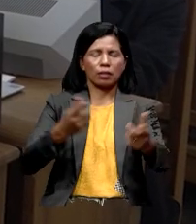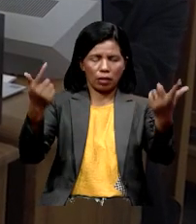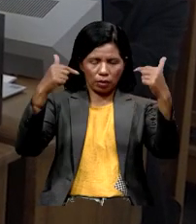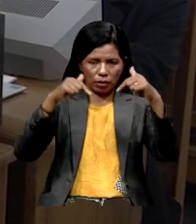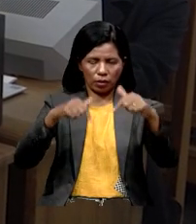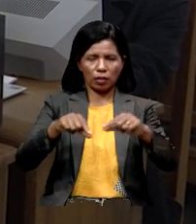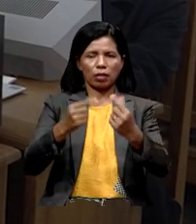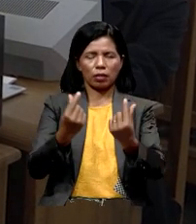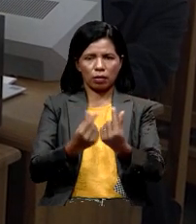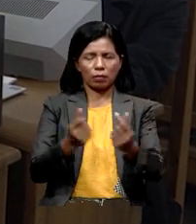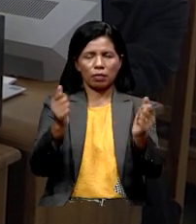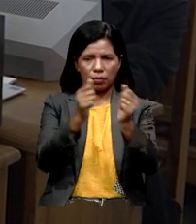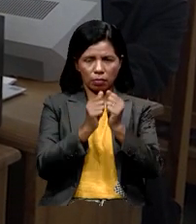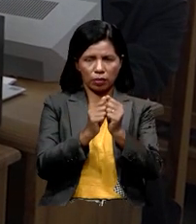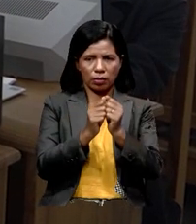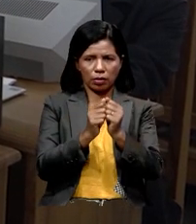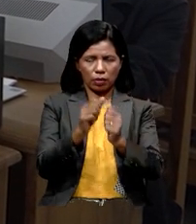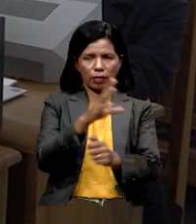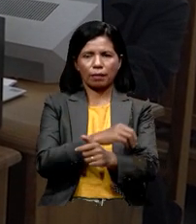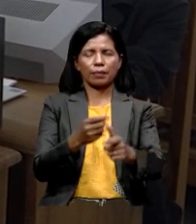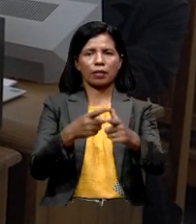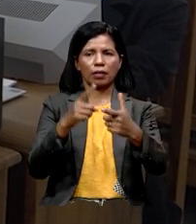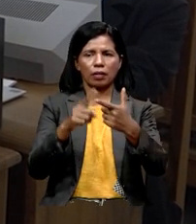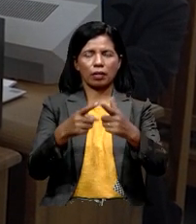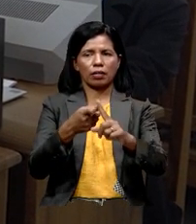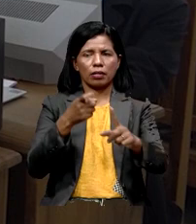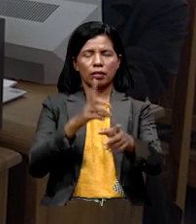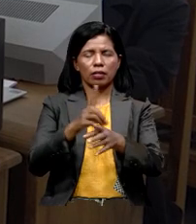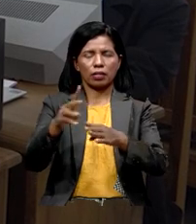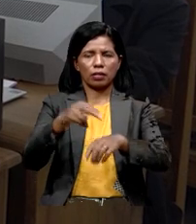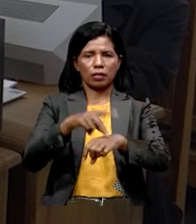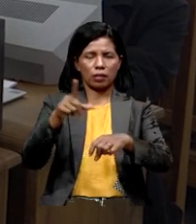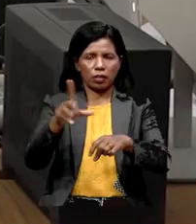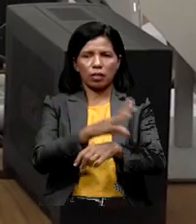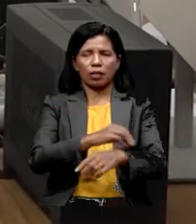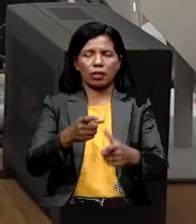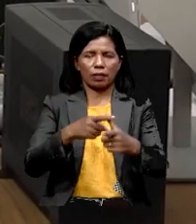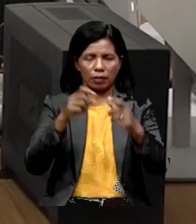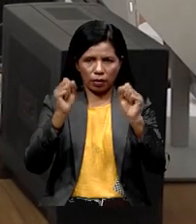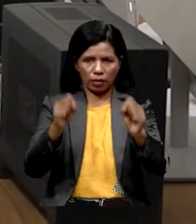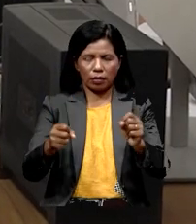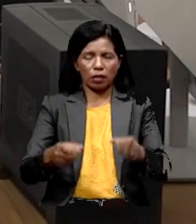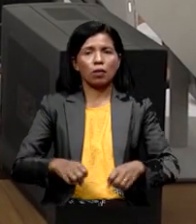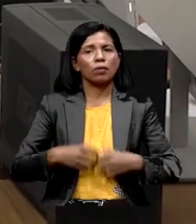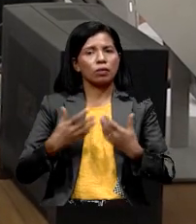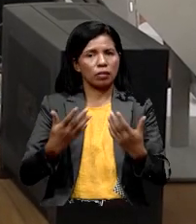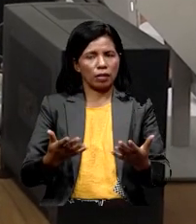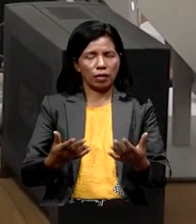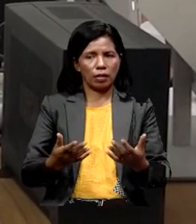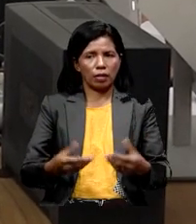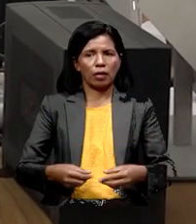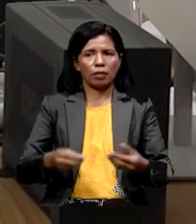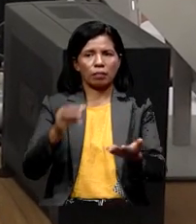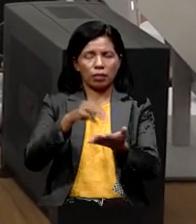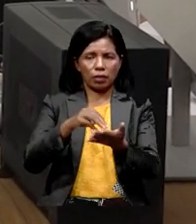forma equipa correr na ho a parte recurso humano liu direção nacional de recurso humano atu pensa bele materializa vai